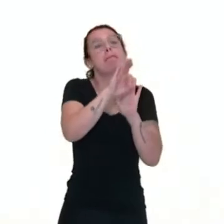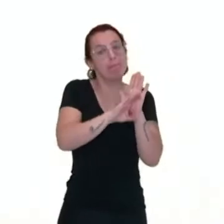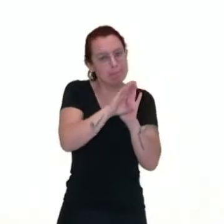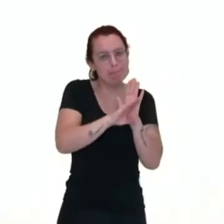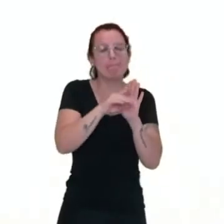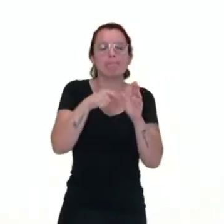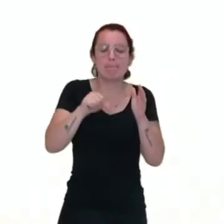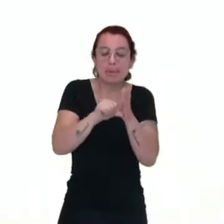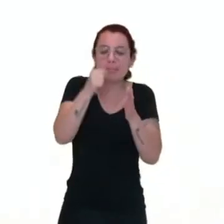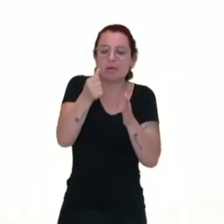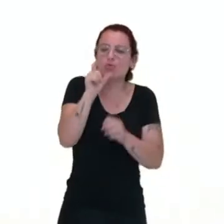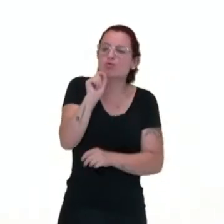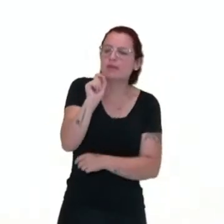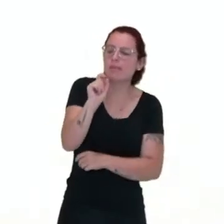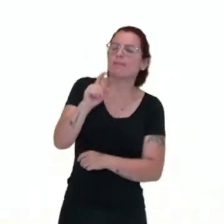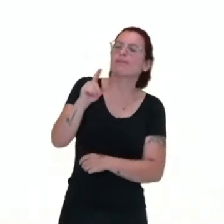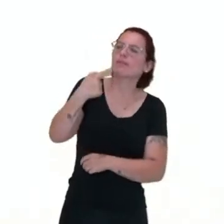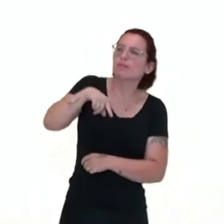na verdade,